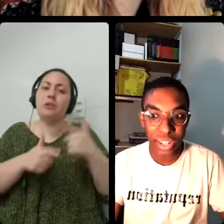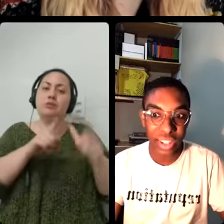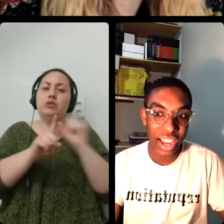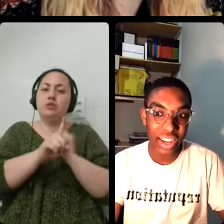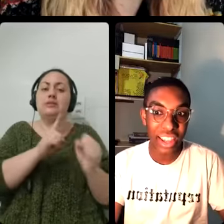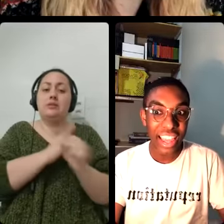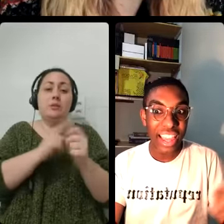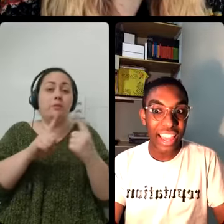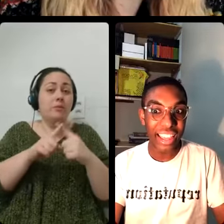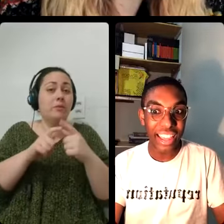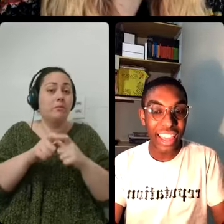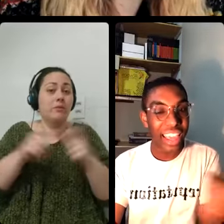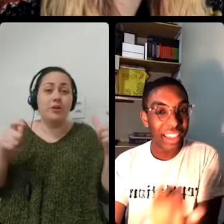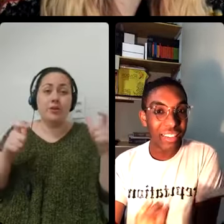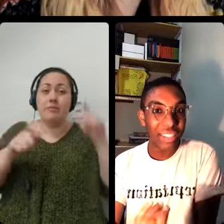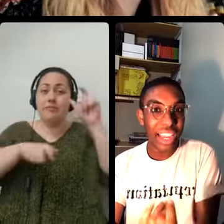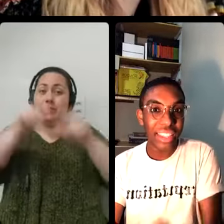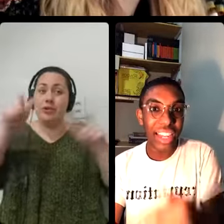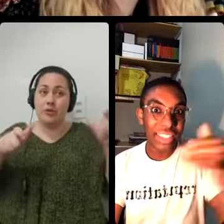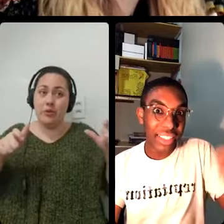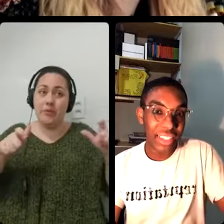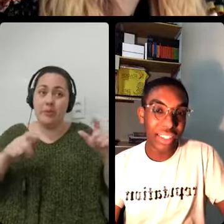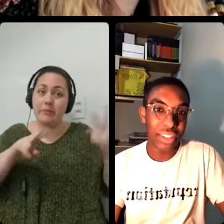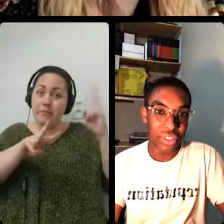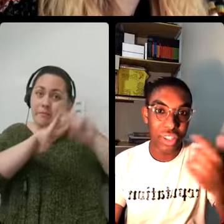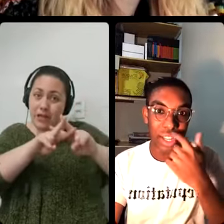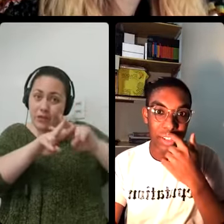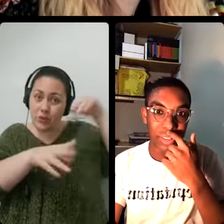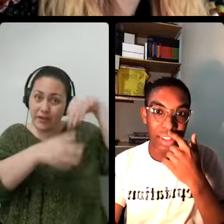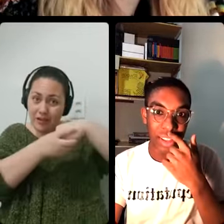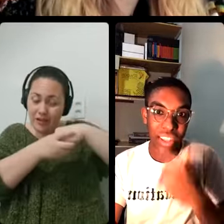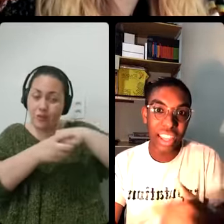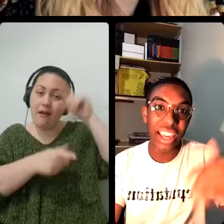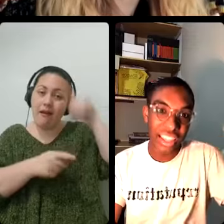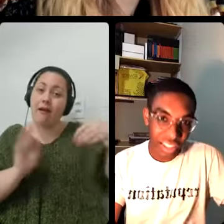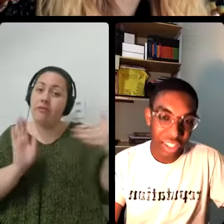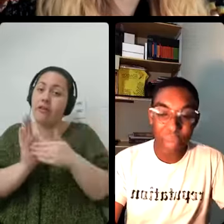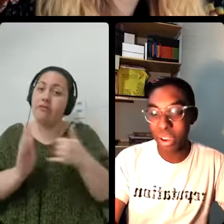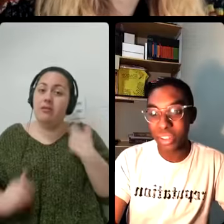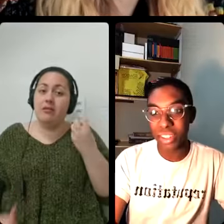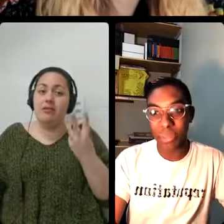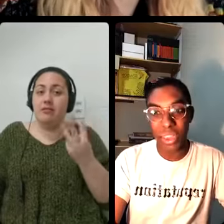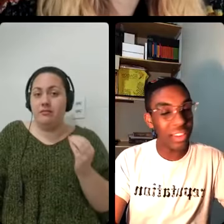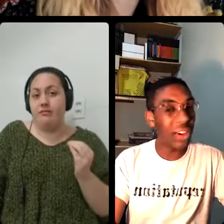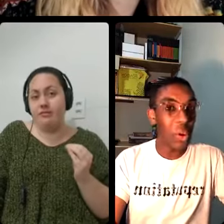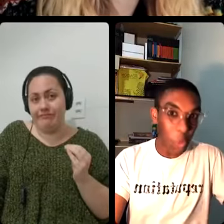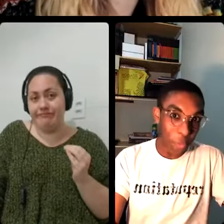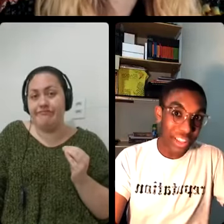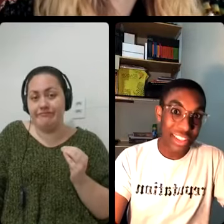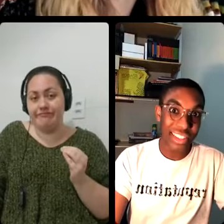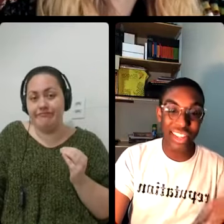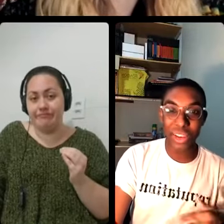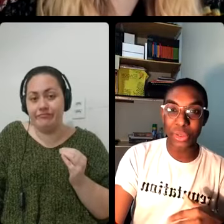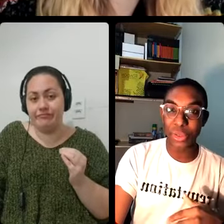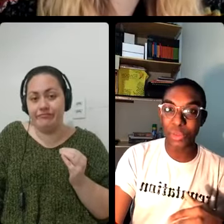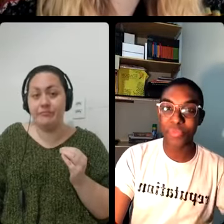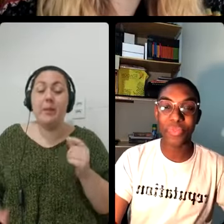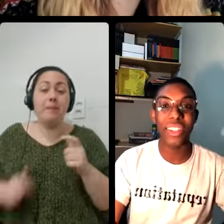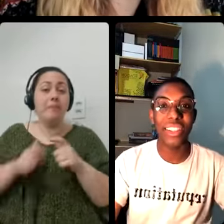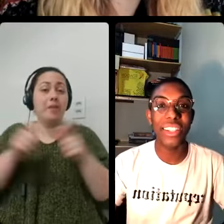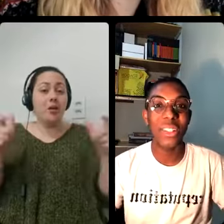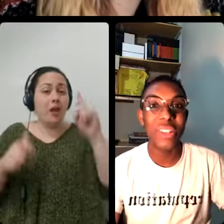população carcerária é até 30 anos de idade. Né? E aí, a maioria também homens